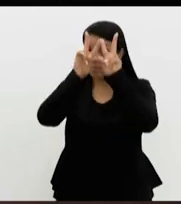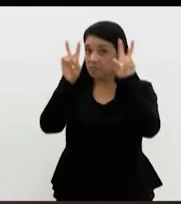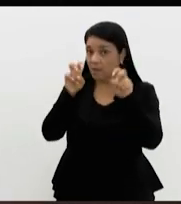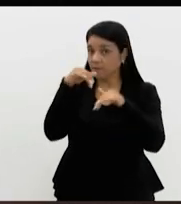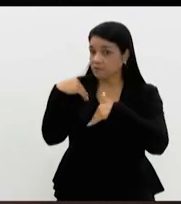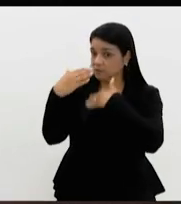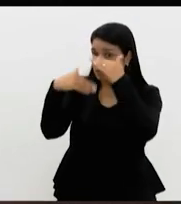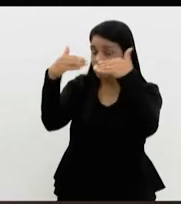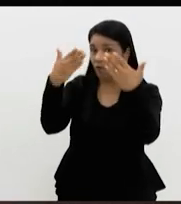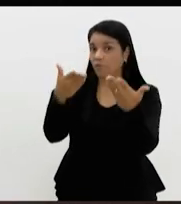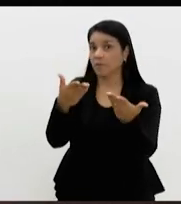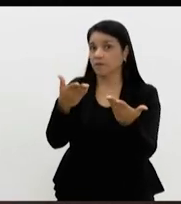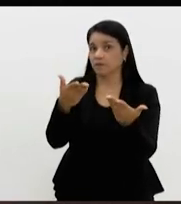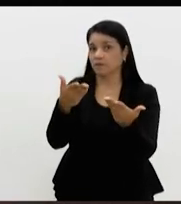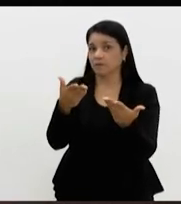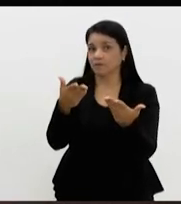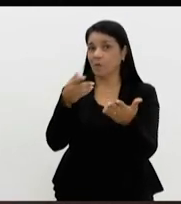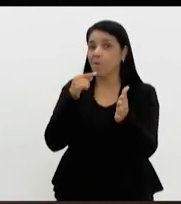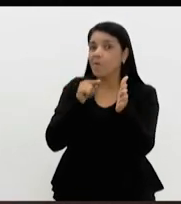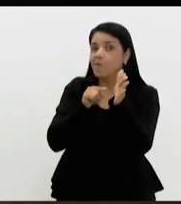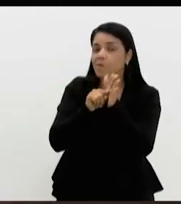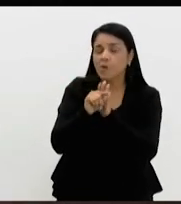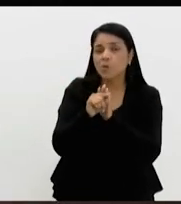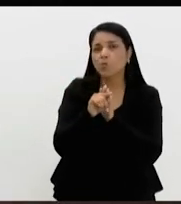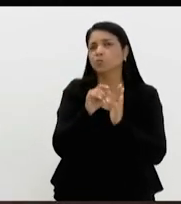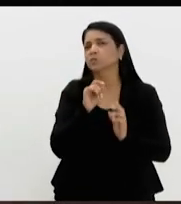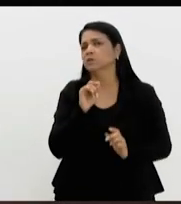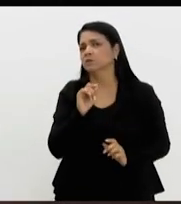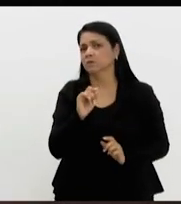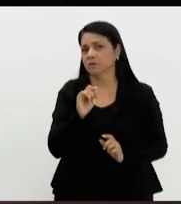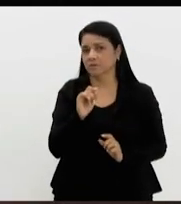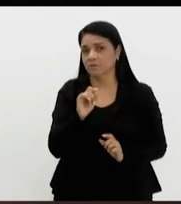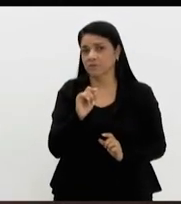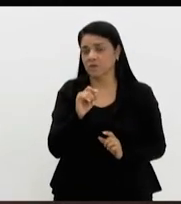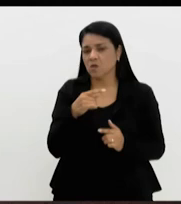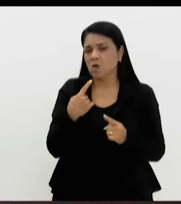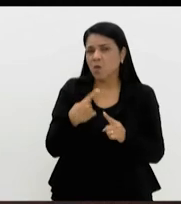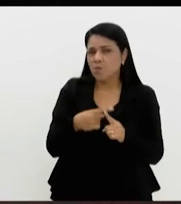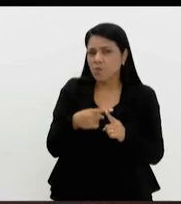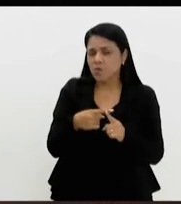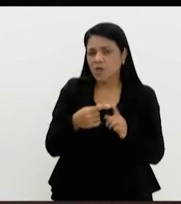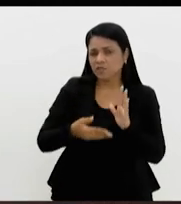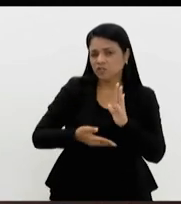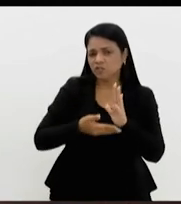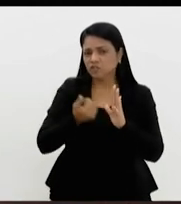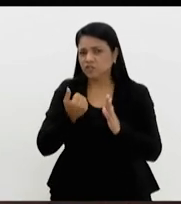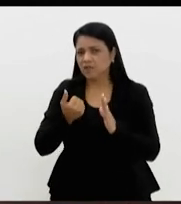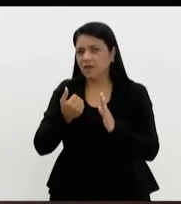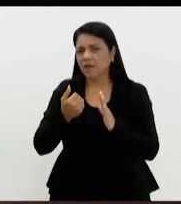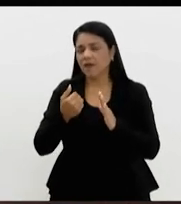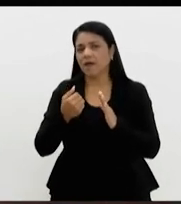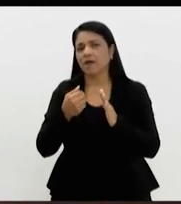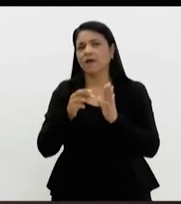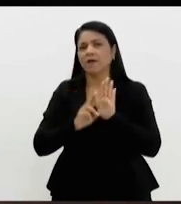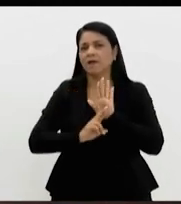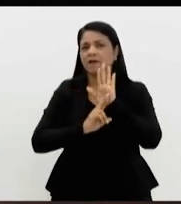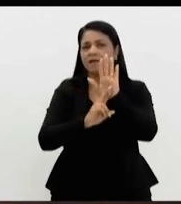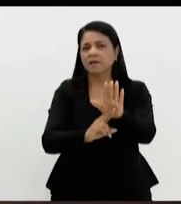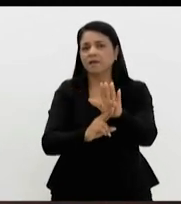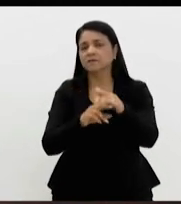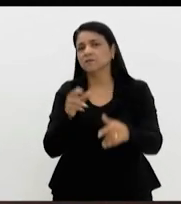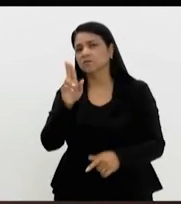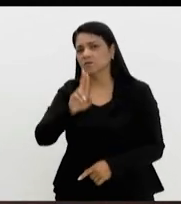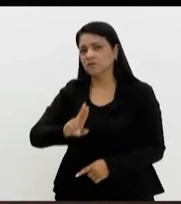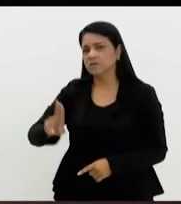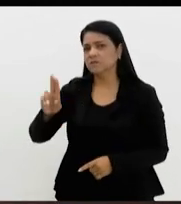prazo, a pergunta que eu faço é por que excluir dirigentes das universidades, do